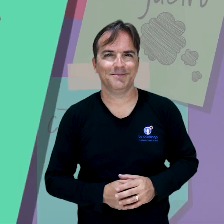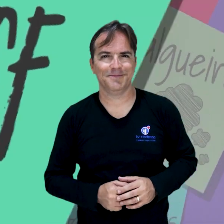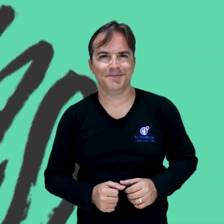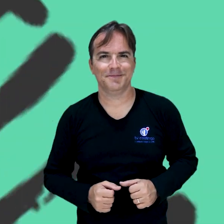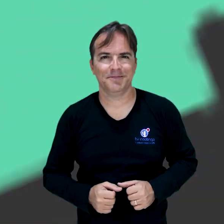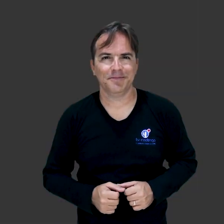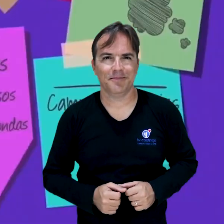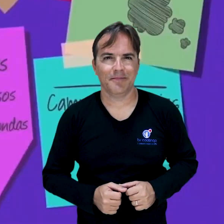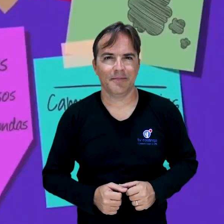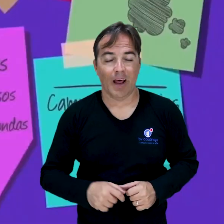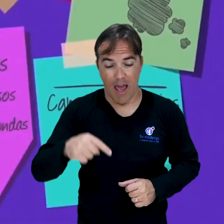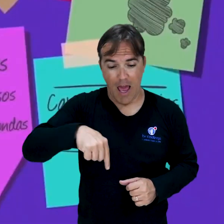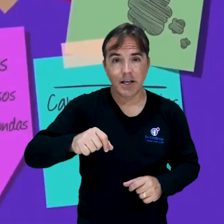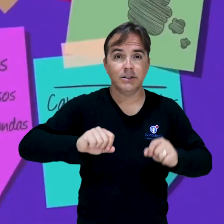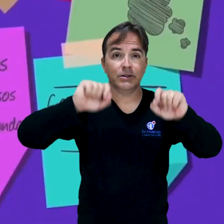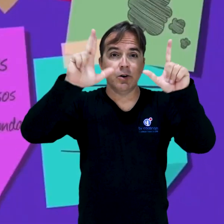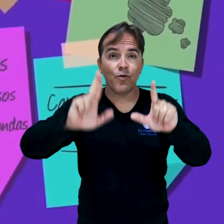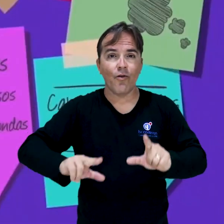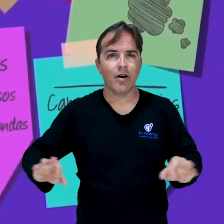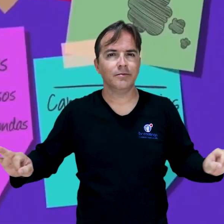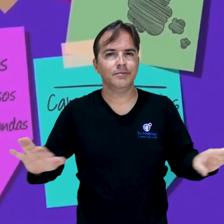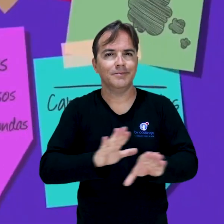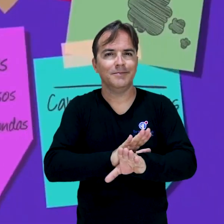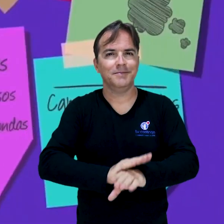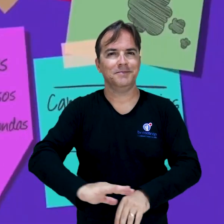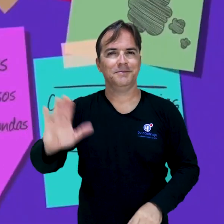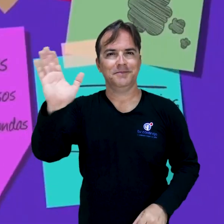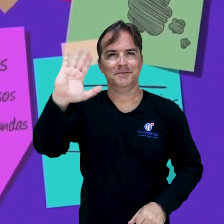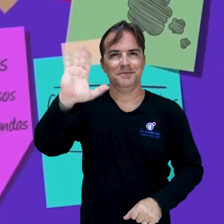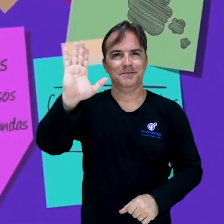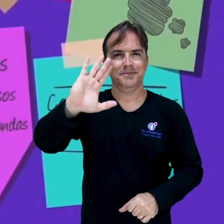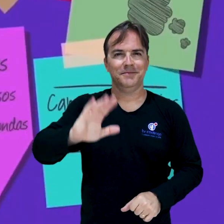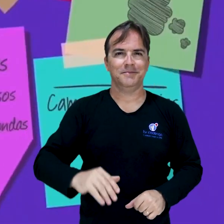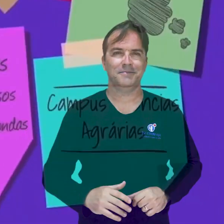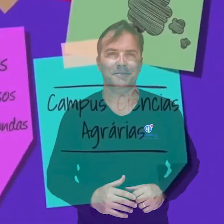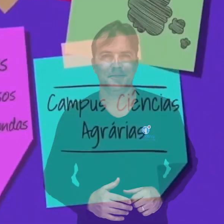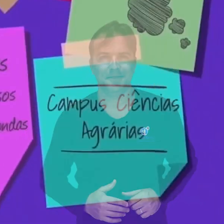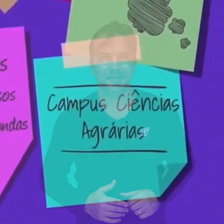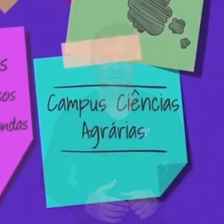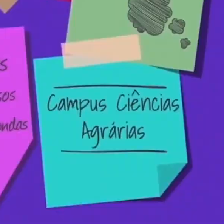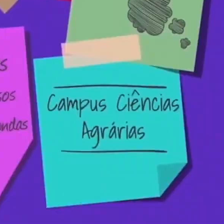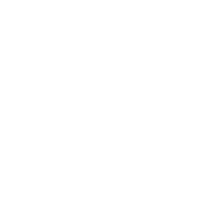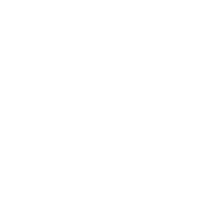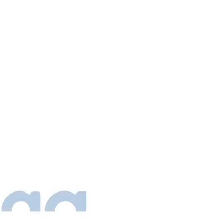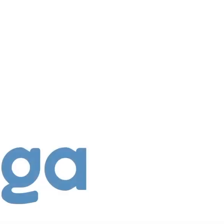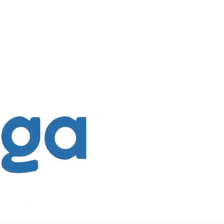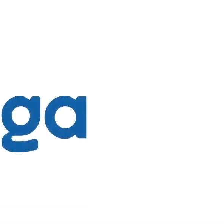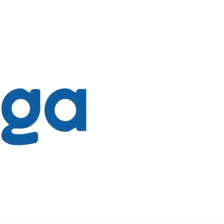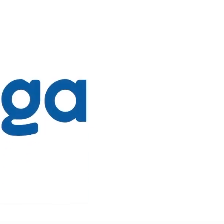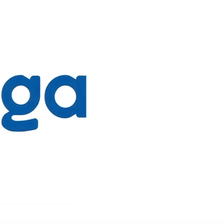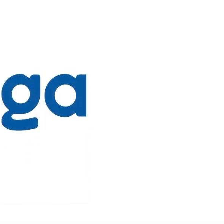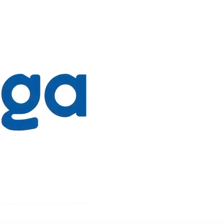portais.univasf.edu.br/prppgi. Essa edição do Se Liga Univasf fica por aqui. Até a próxima!